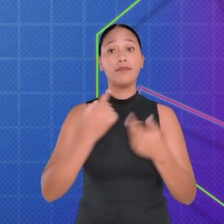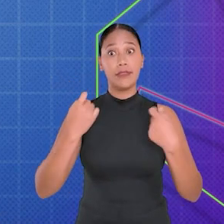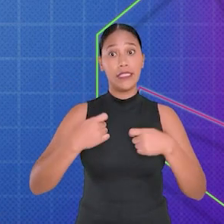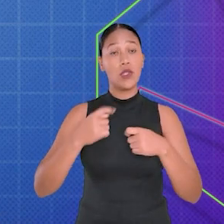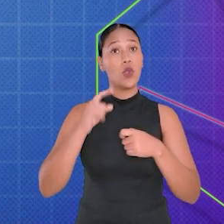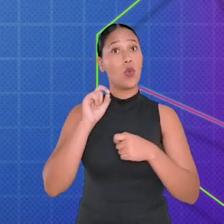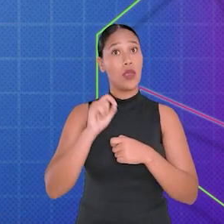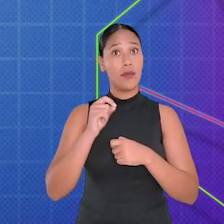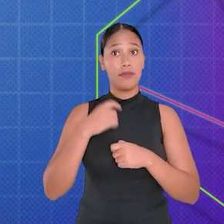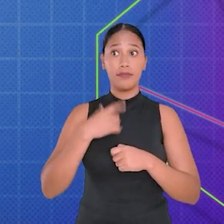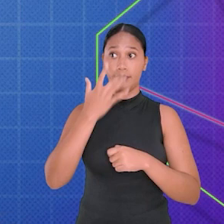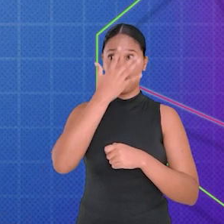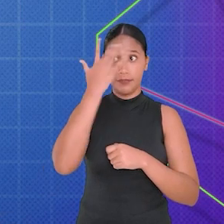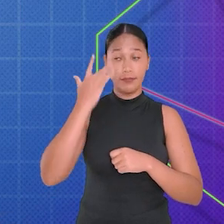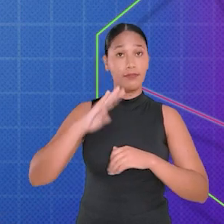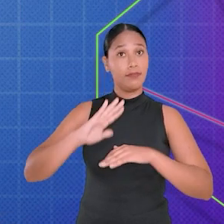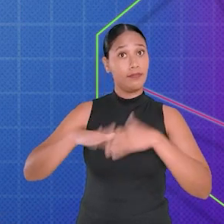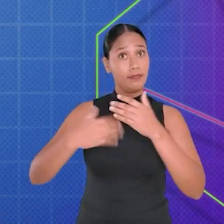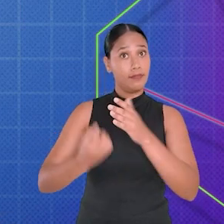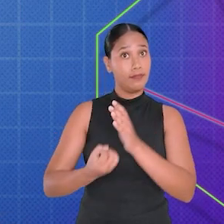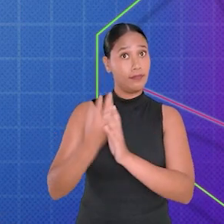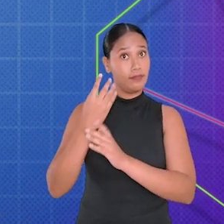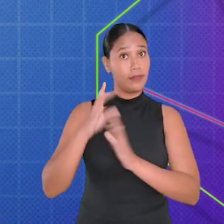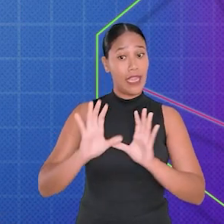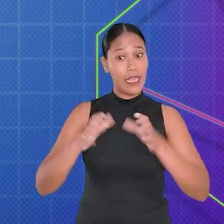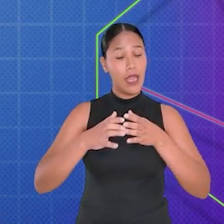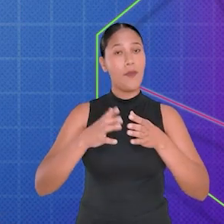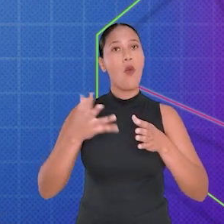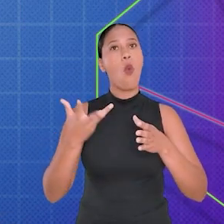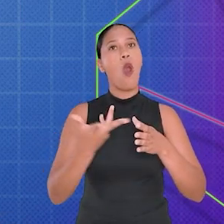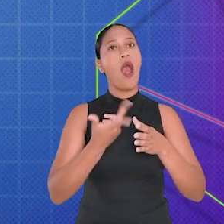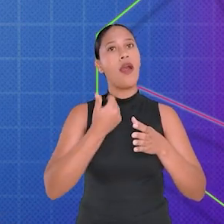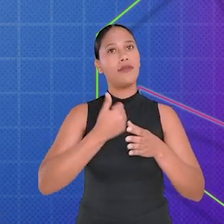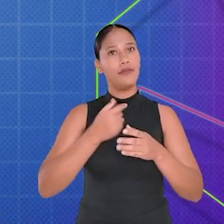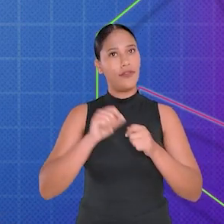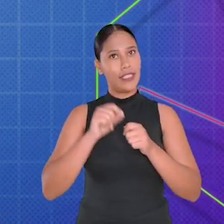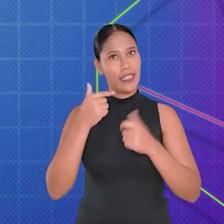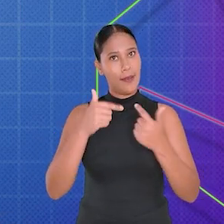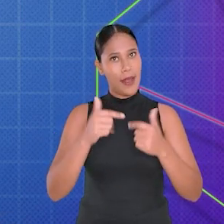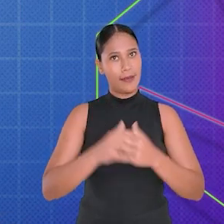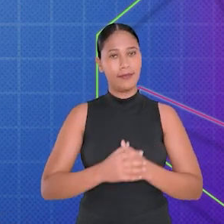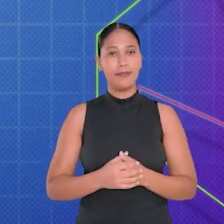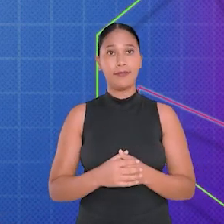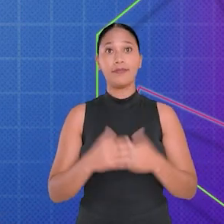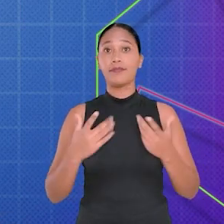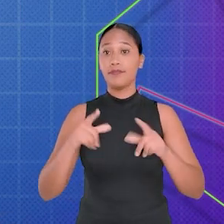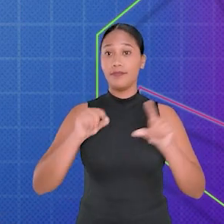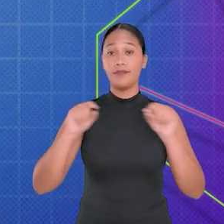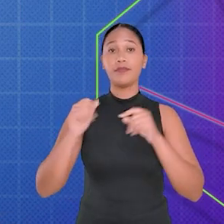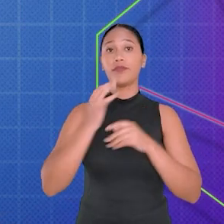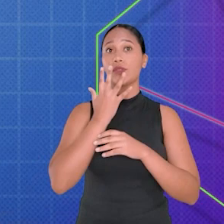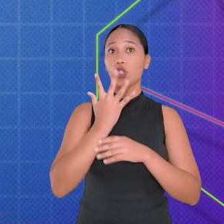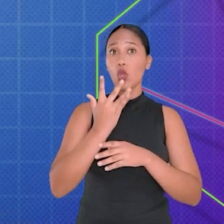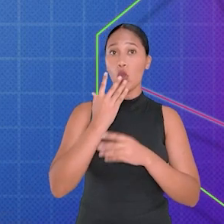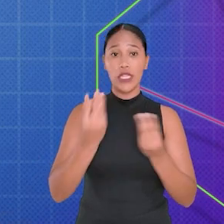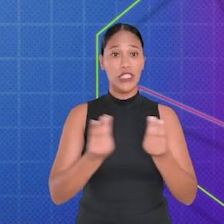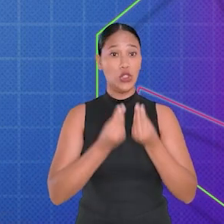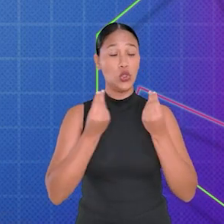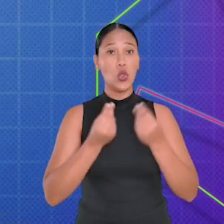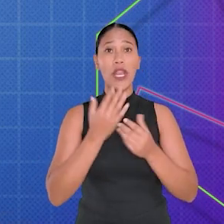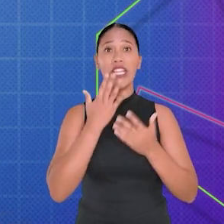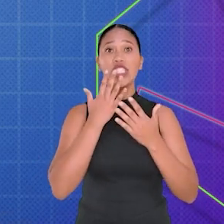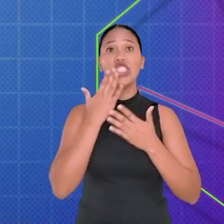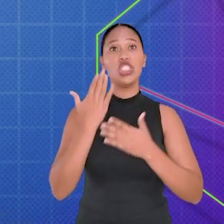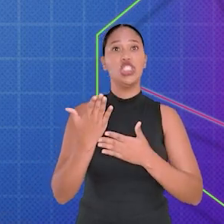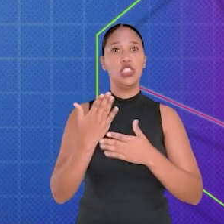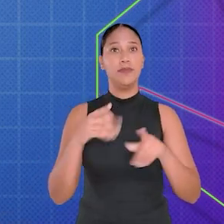eficiente, é importante que o desenvolvedor esteja atento aos detalhes e que tenha uma equipe qualificada para a realização desse trabalho. As escolhas de cores,